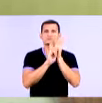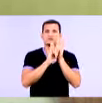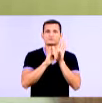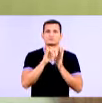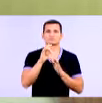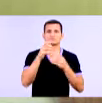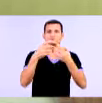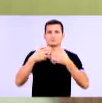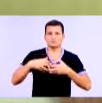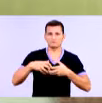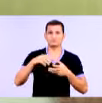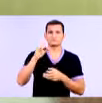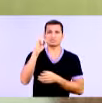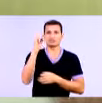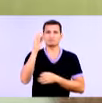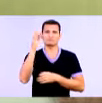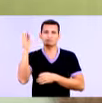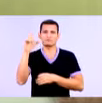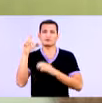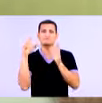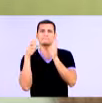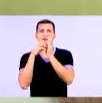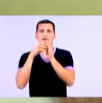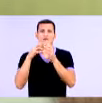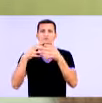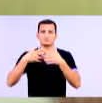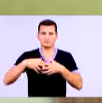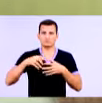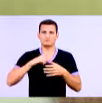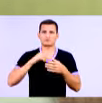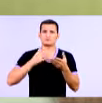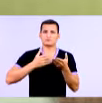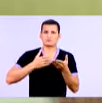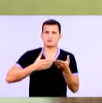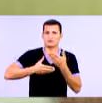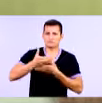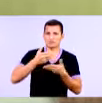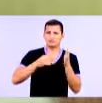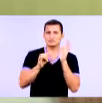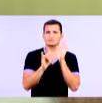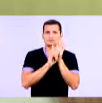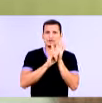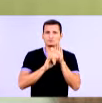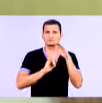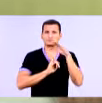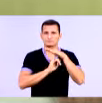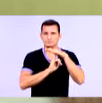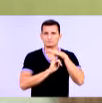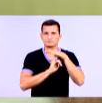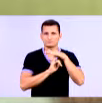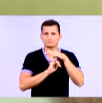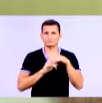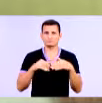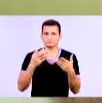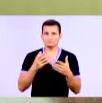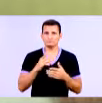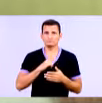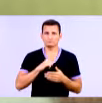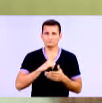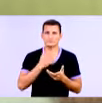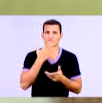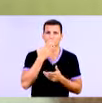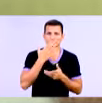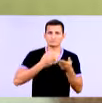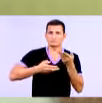no canto direito superior nós temos o logo do IFRO, que também está relacionado à nossa identidade institucional, né? Então, nesse sentido, nós temos esse tipo